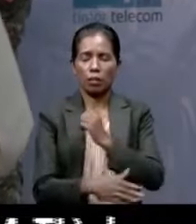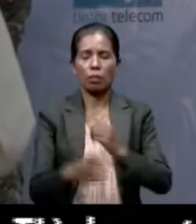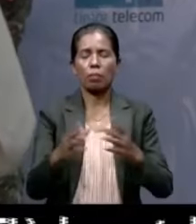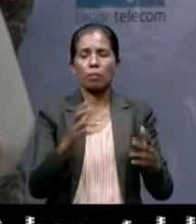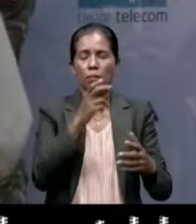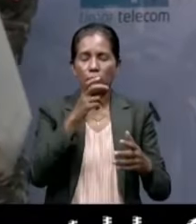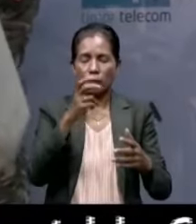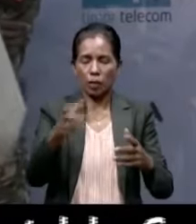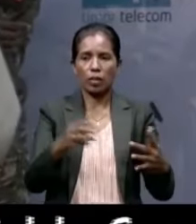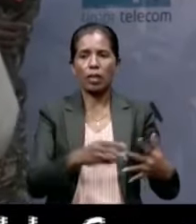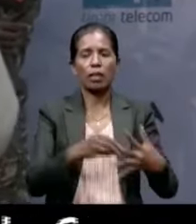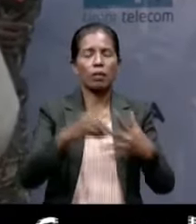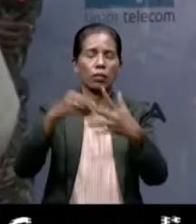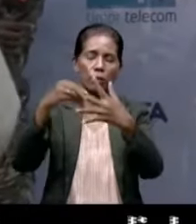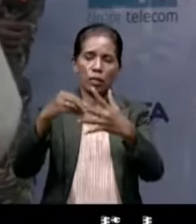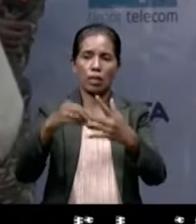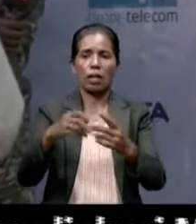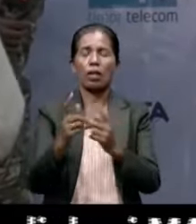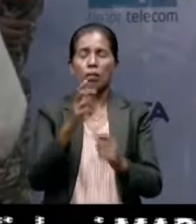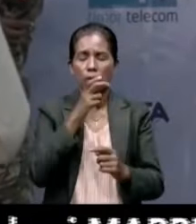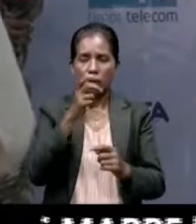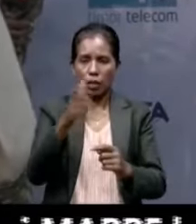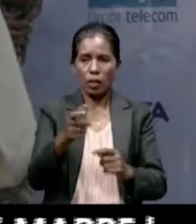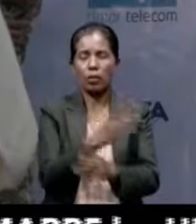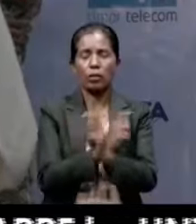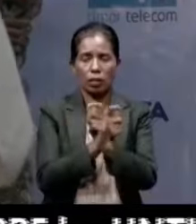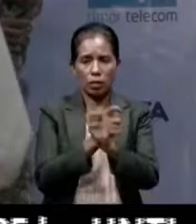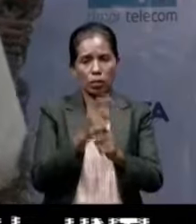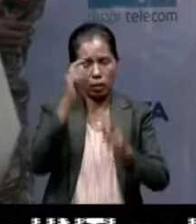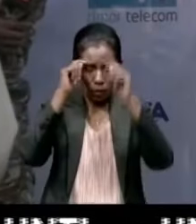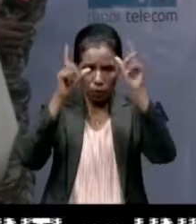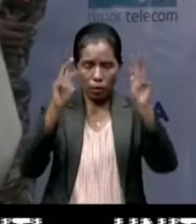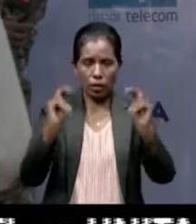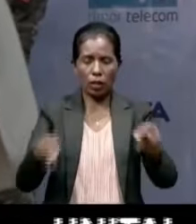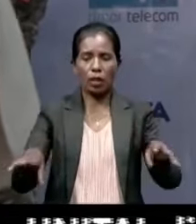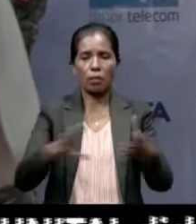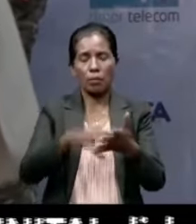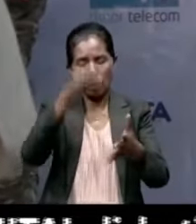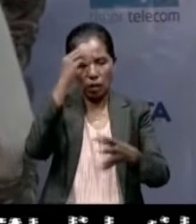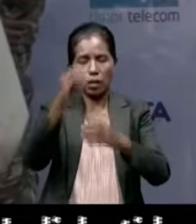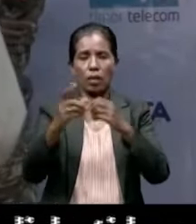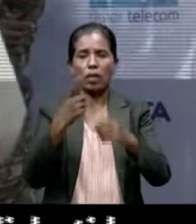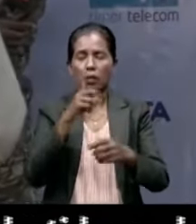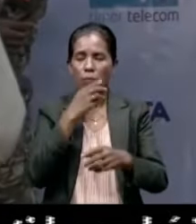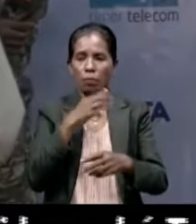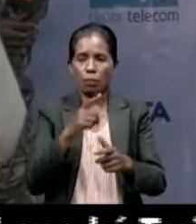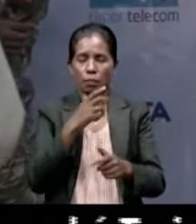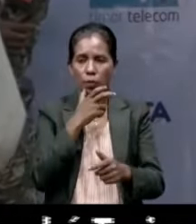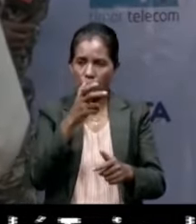teto, Timor quis dizer várias coisas ao mundo. Primeiro, que